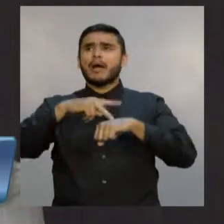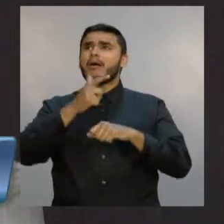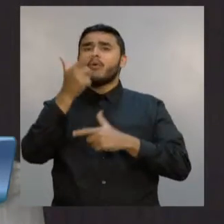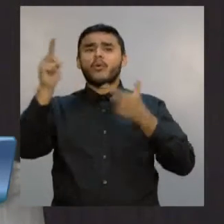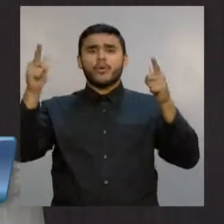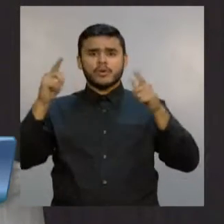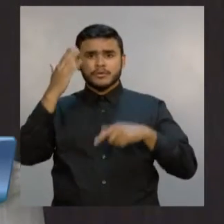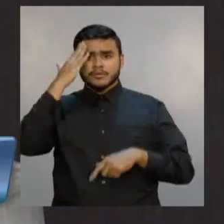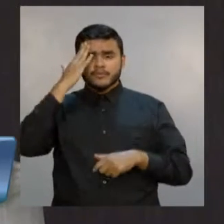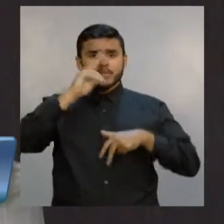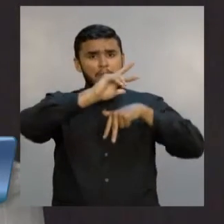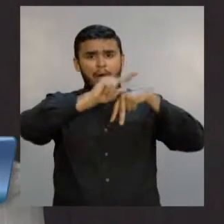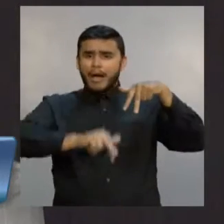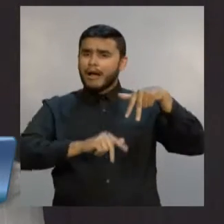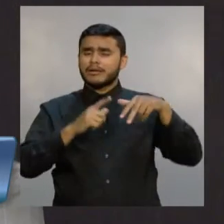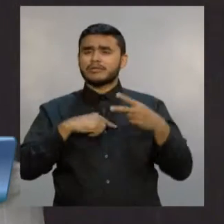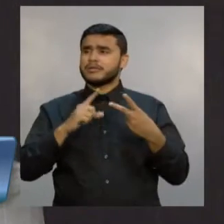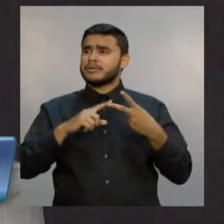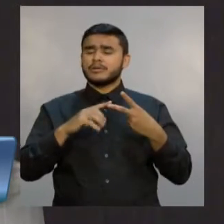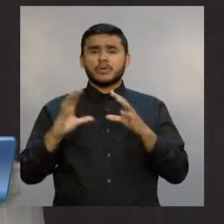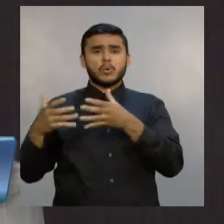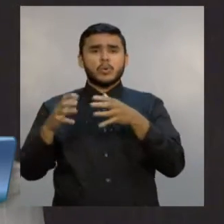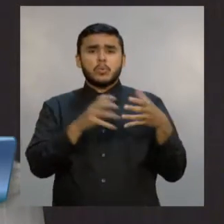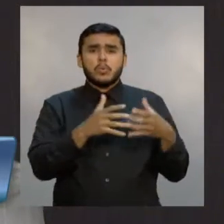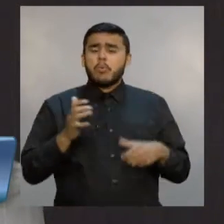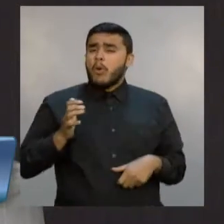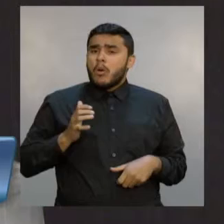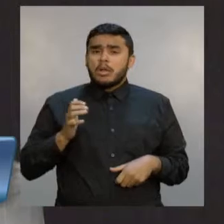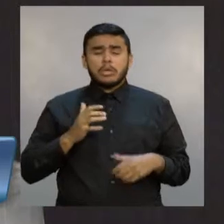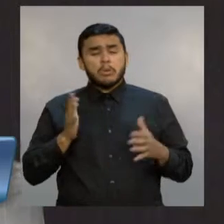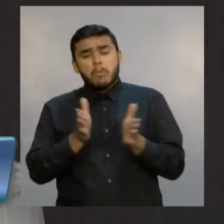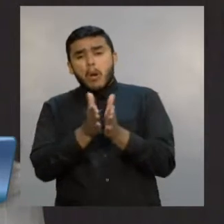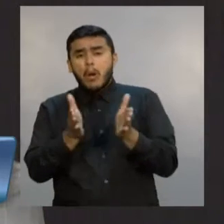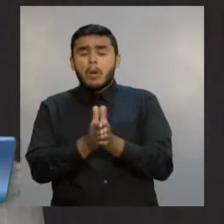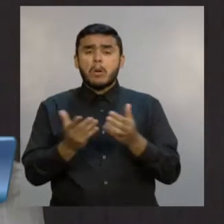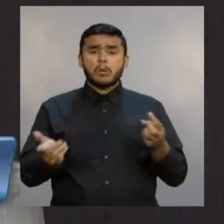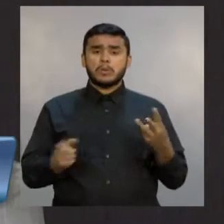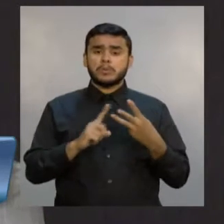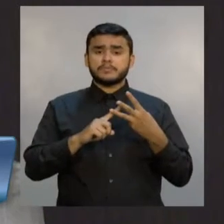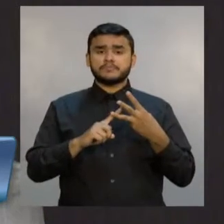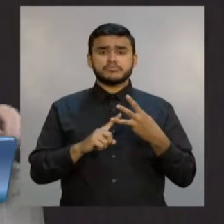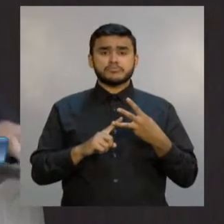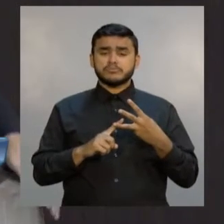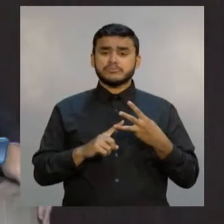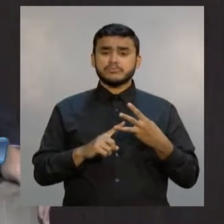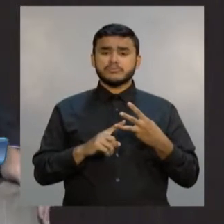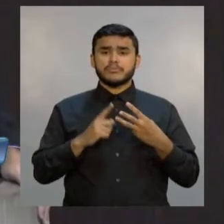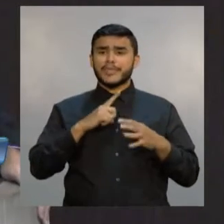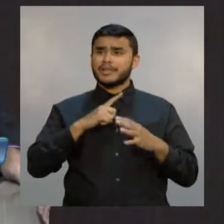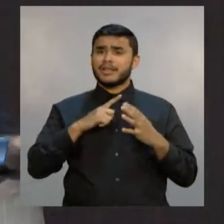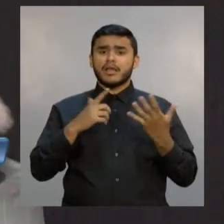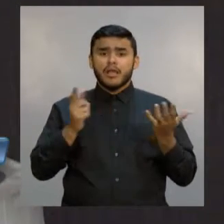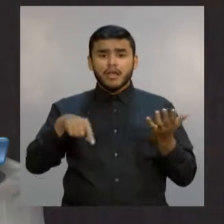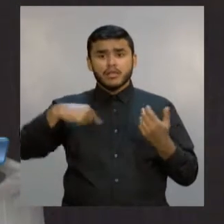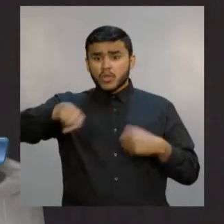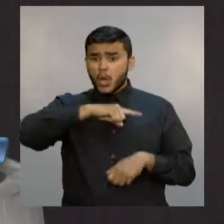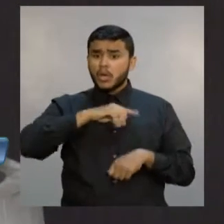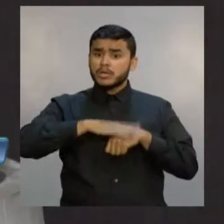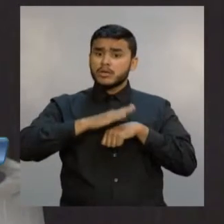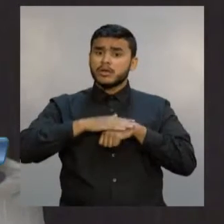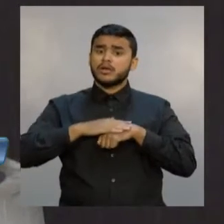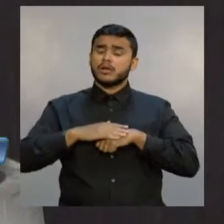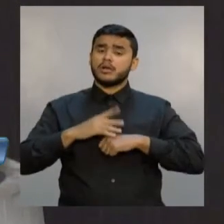raça, de gênero, de classe social, de América Latina, porque nós somos uma